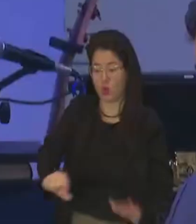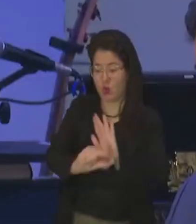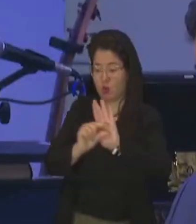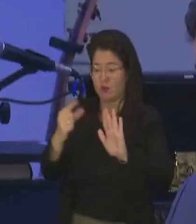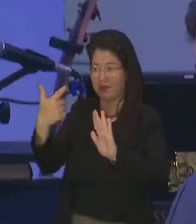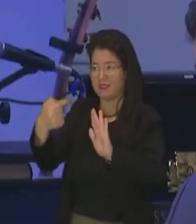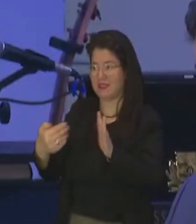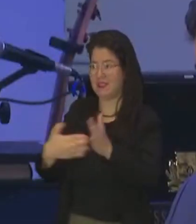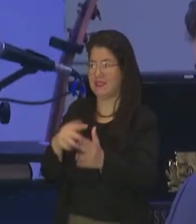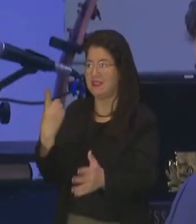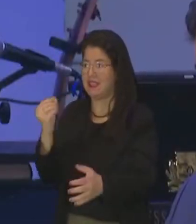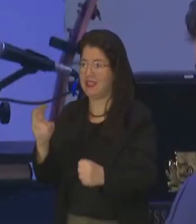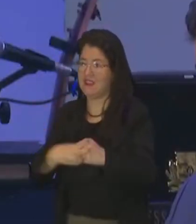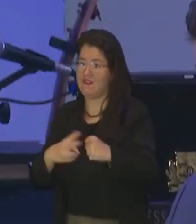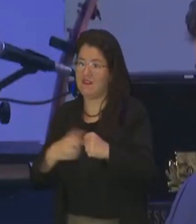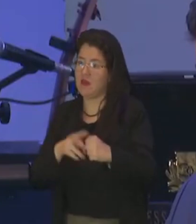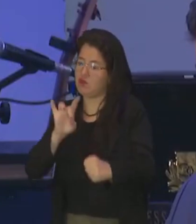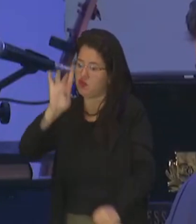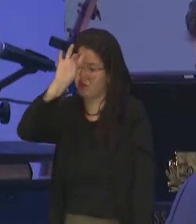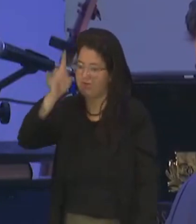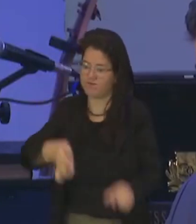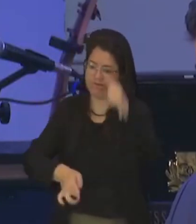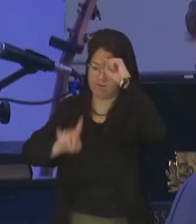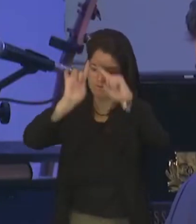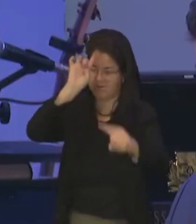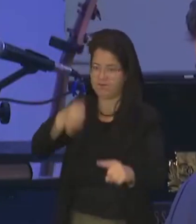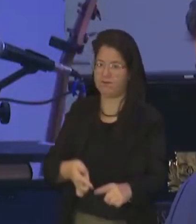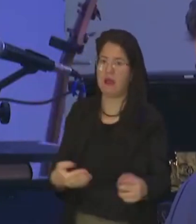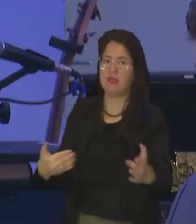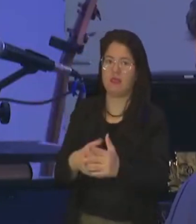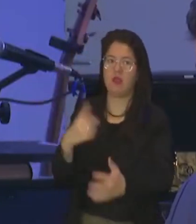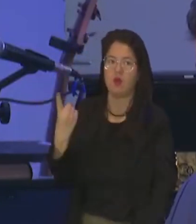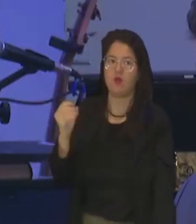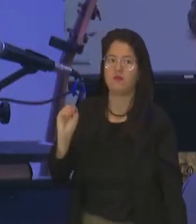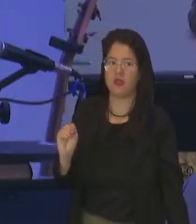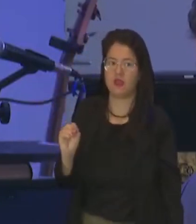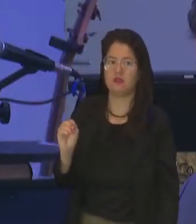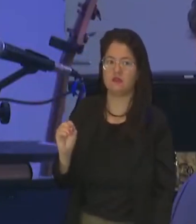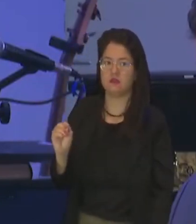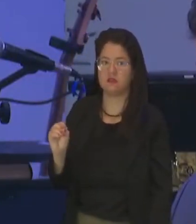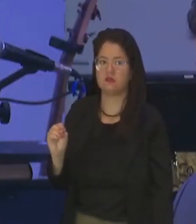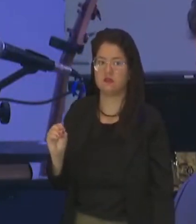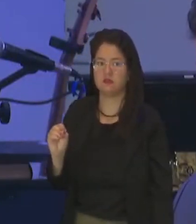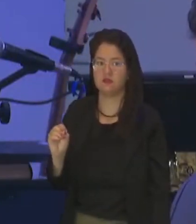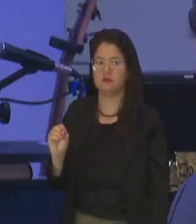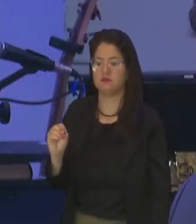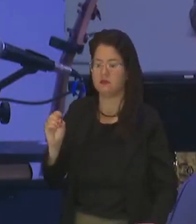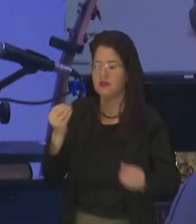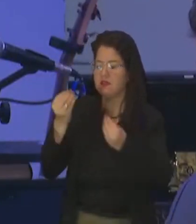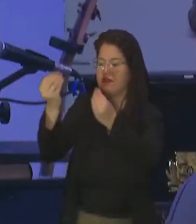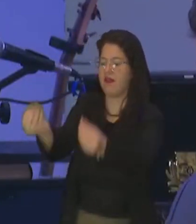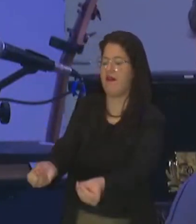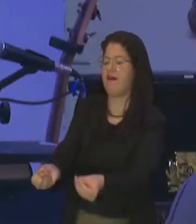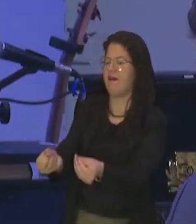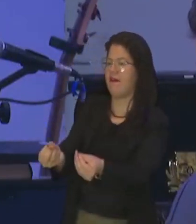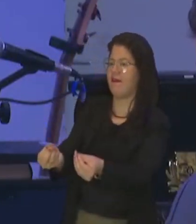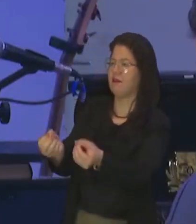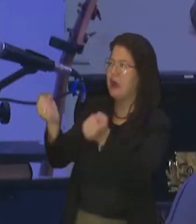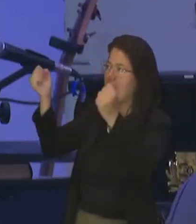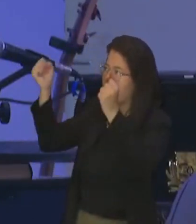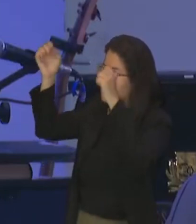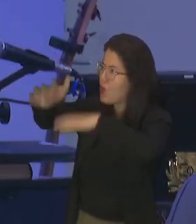de 7 a 10, nós temos verbos só no imperativo, pelo menos até o 10, primeira parte. Tributai, trazei ofertas,